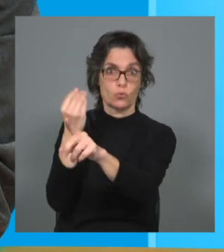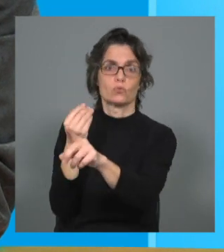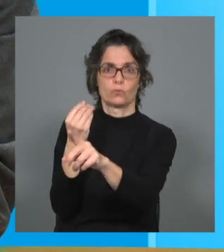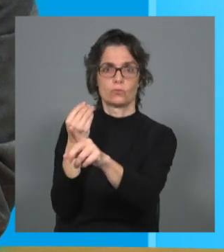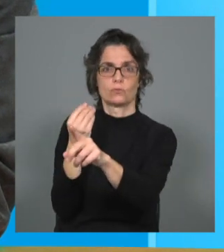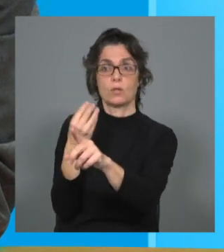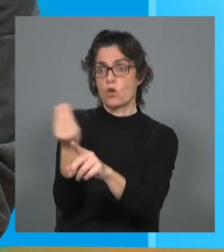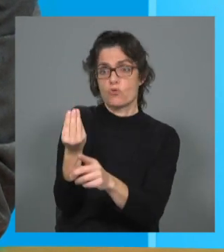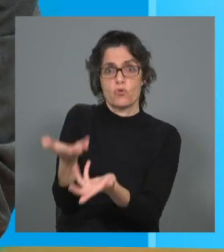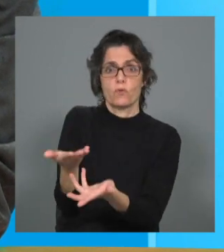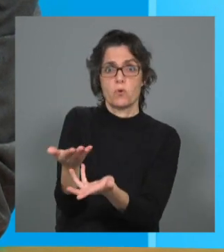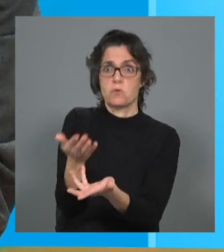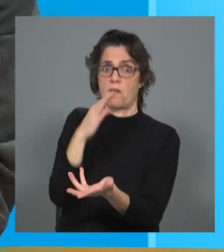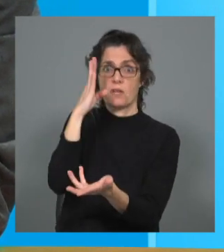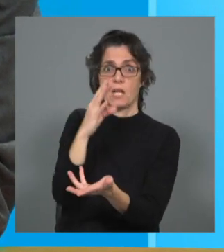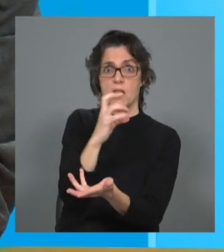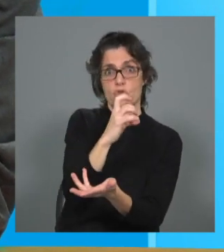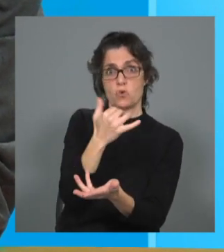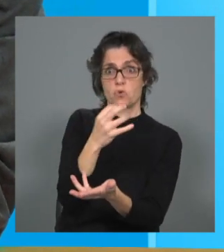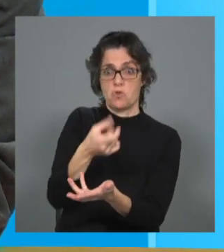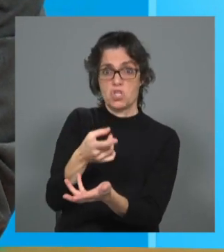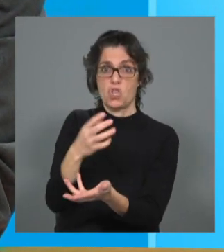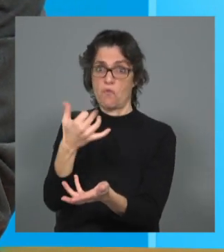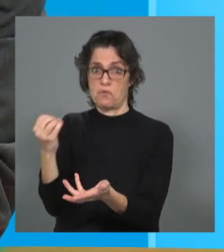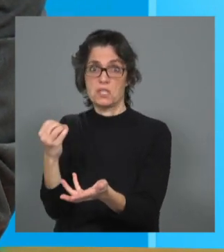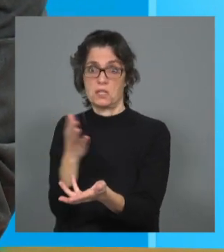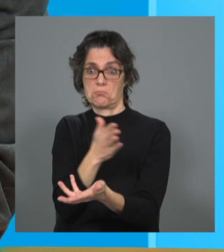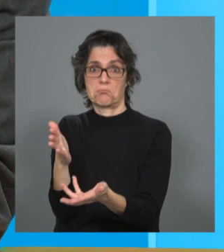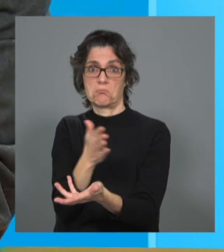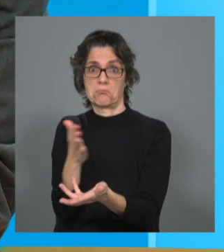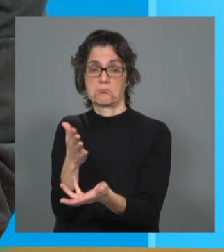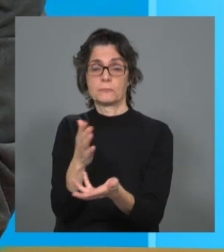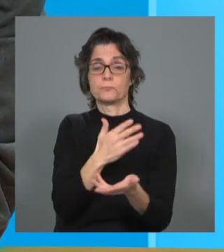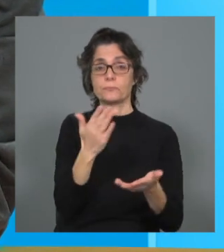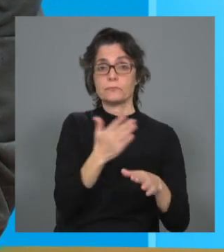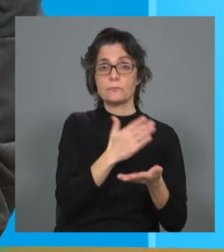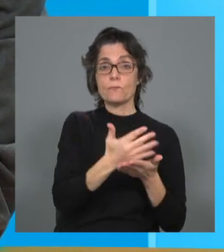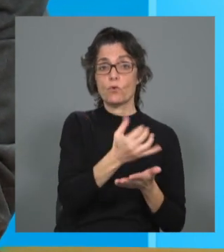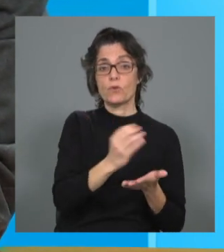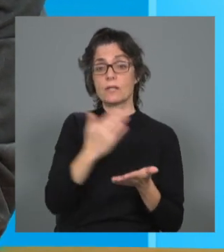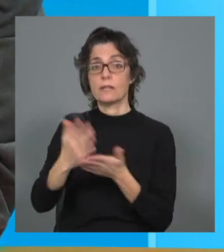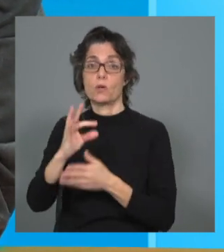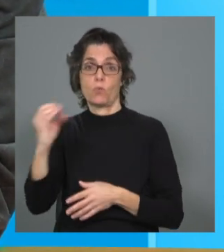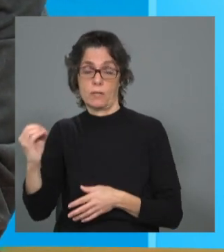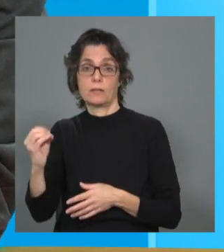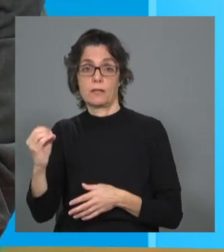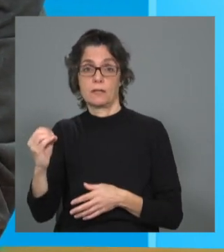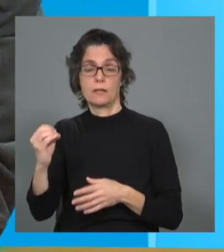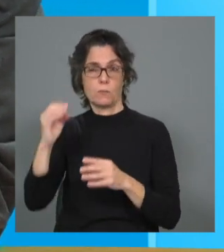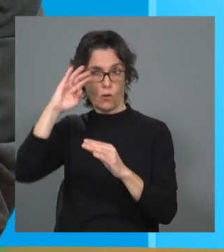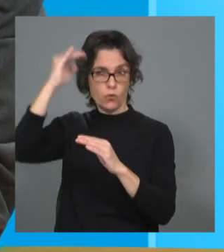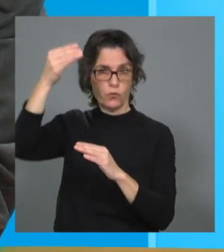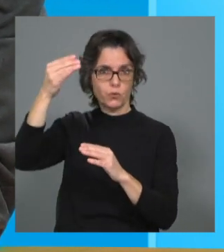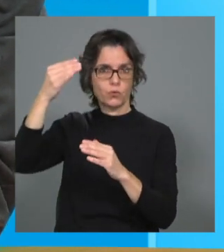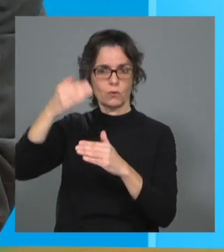em jovens que hoje têm 18, 19, 20 anos, portanto é naquela faixa etária dos 20 aos 40 anos, que tipo de país e que tipo de ambições e de